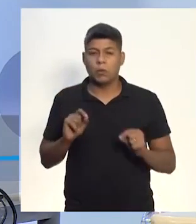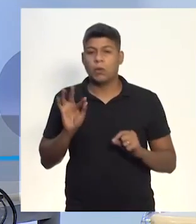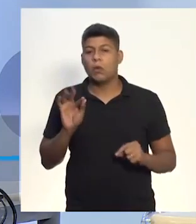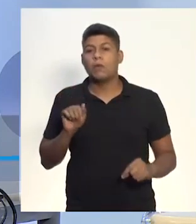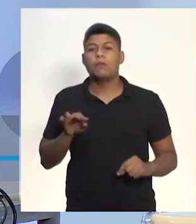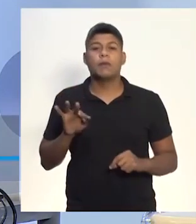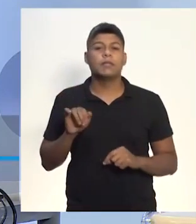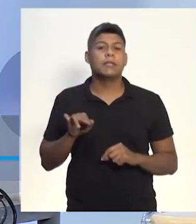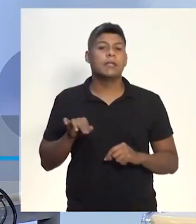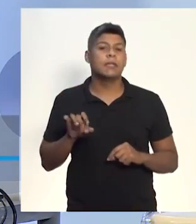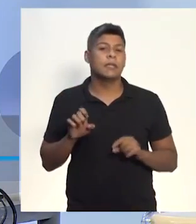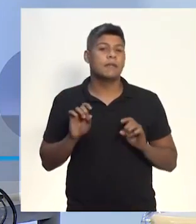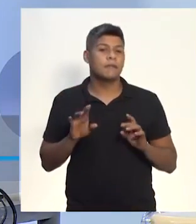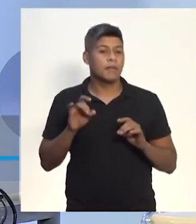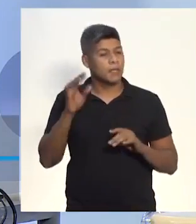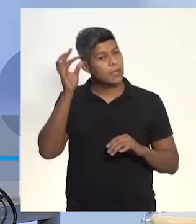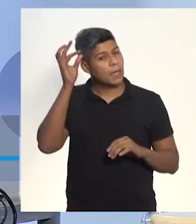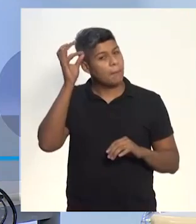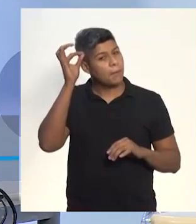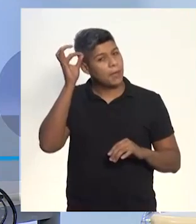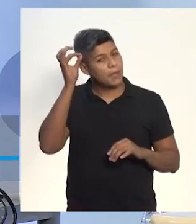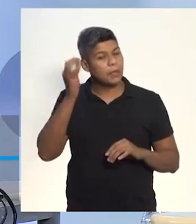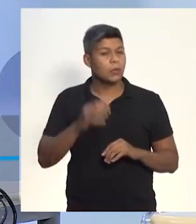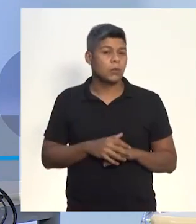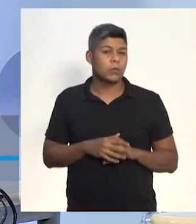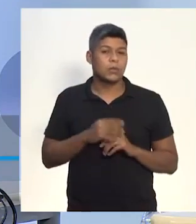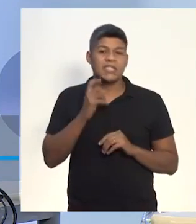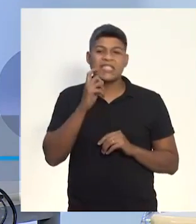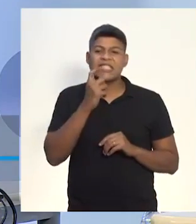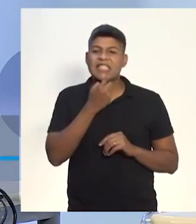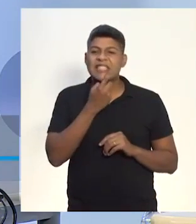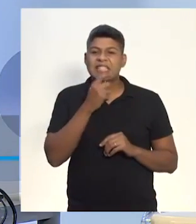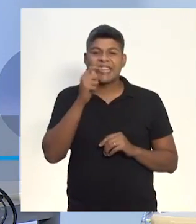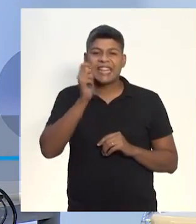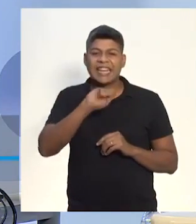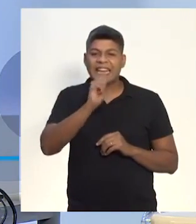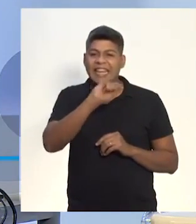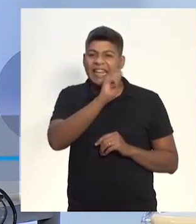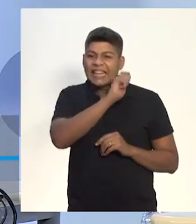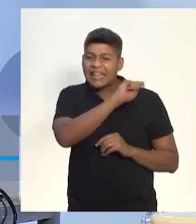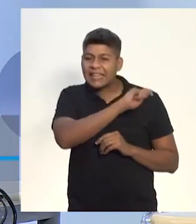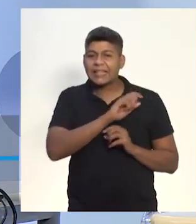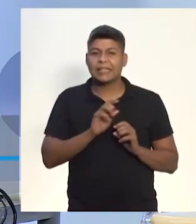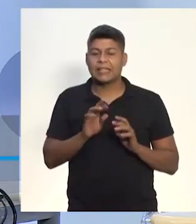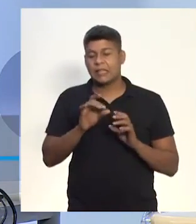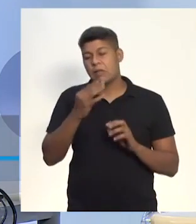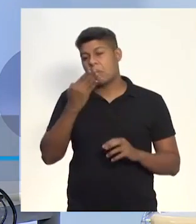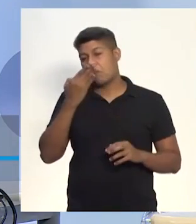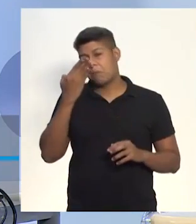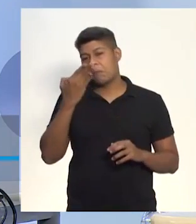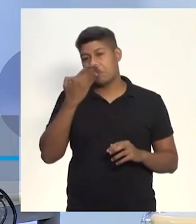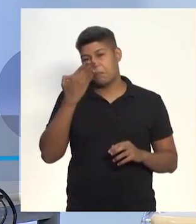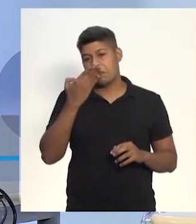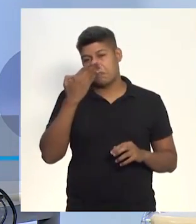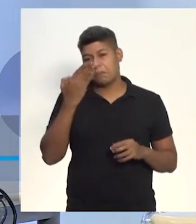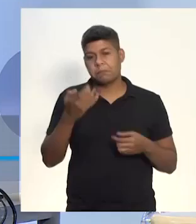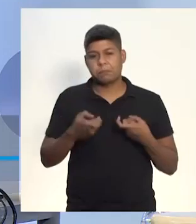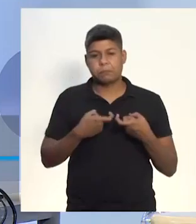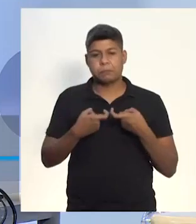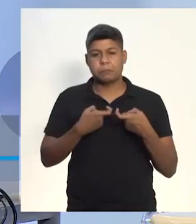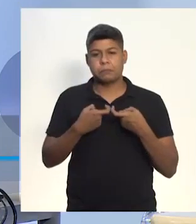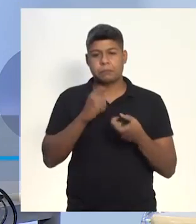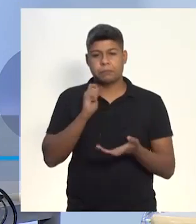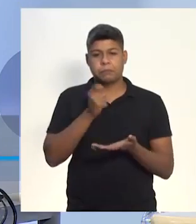Fantine, ela vende os seus cabelos, ela vende os seus dentes. ela se prostitui.